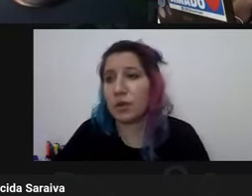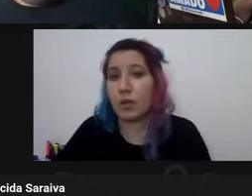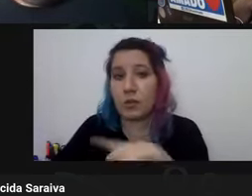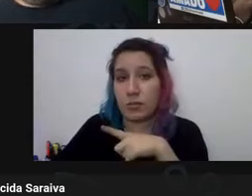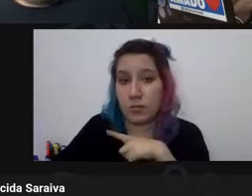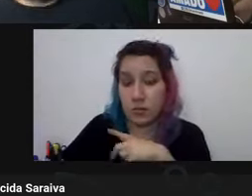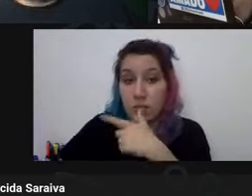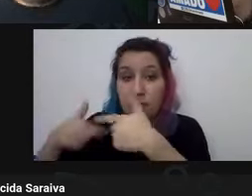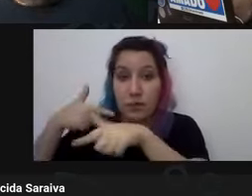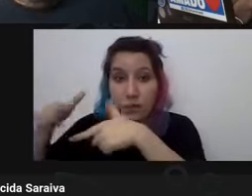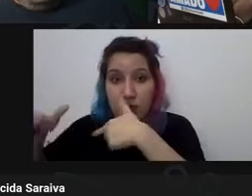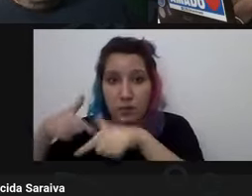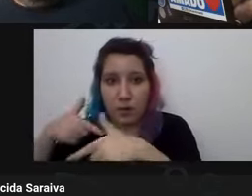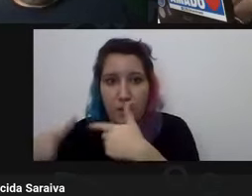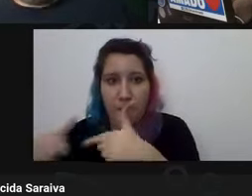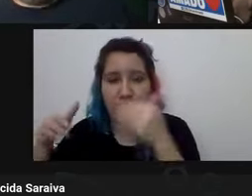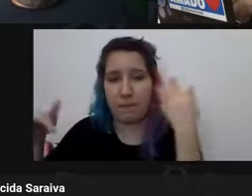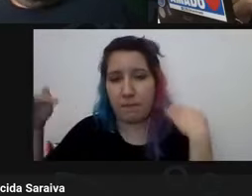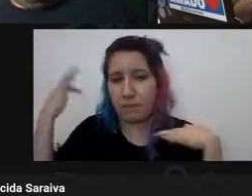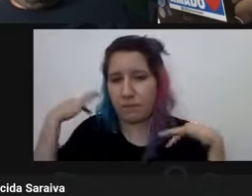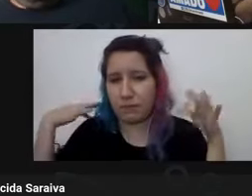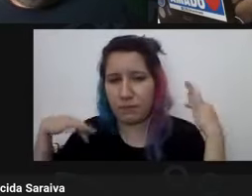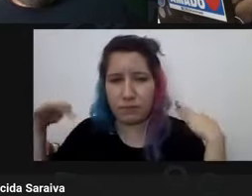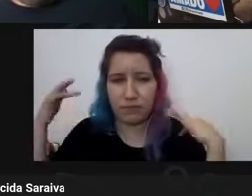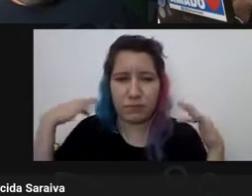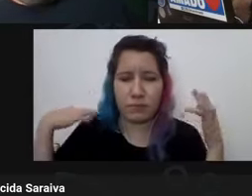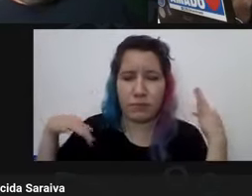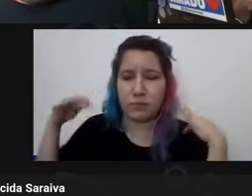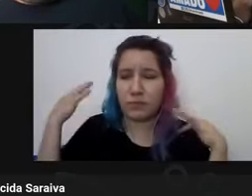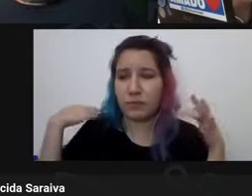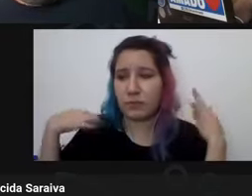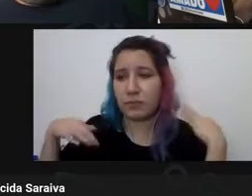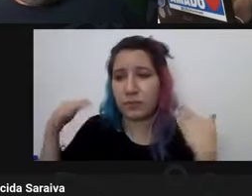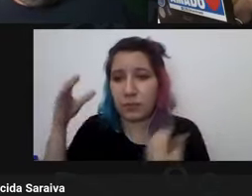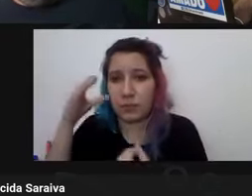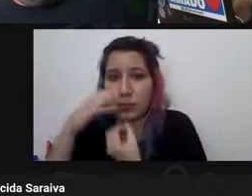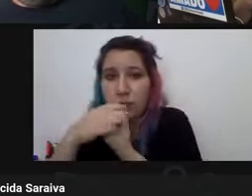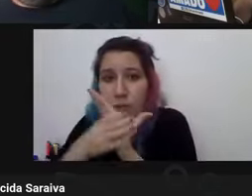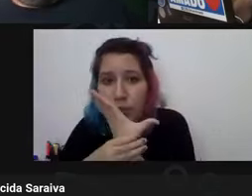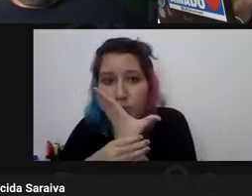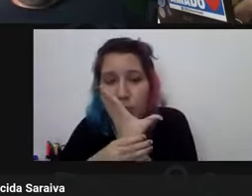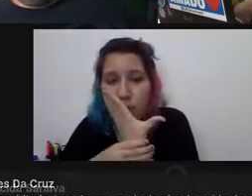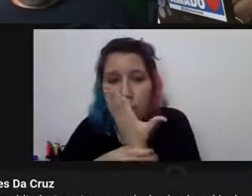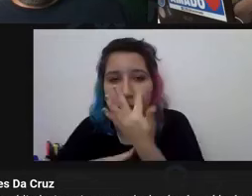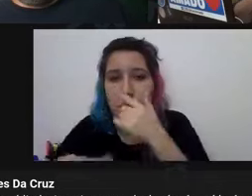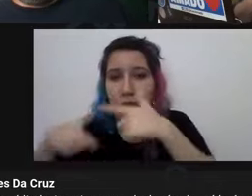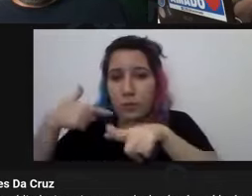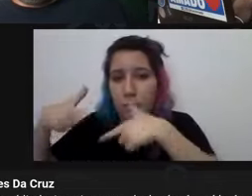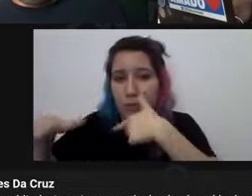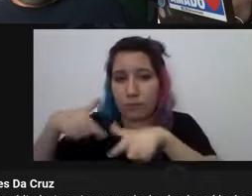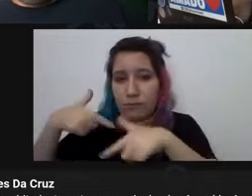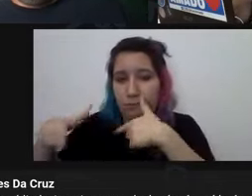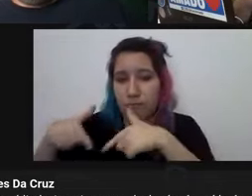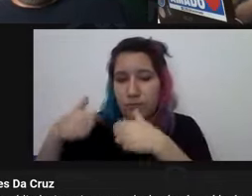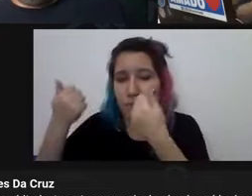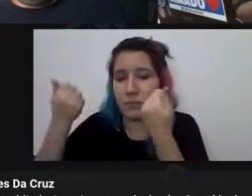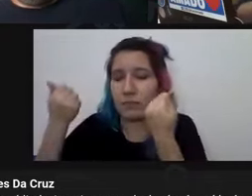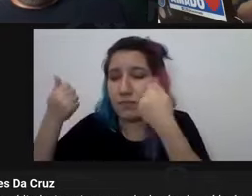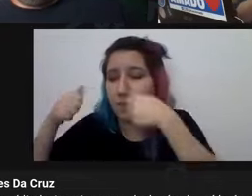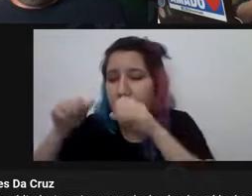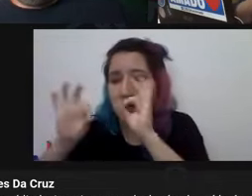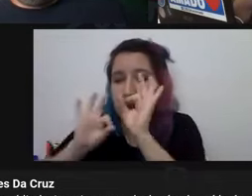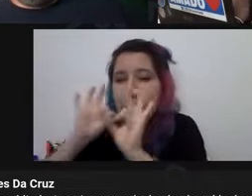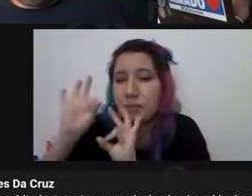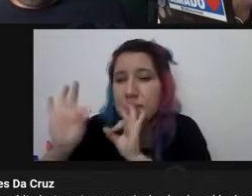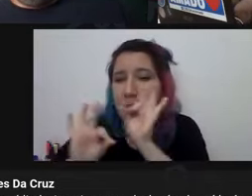torno do turismo, é claro que gera, é claro que tem potencial para gerar, mas tem que ser bem trabalhado, tem que ser bem